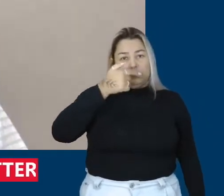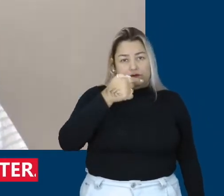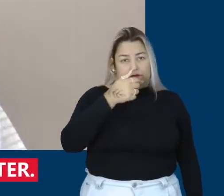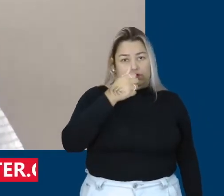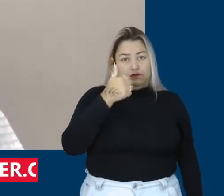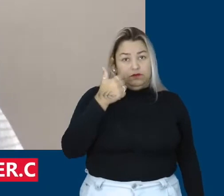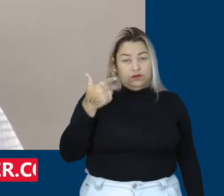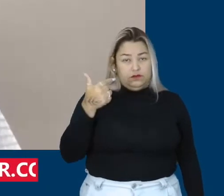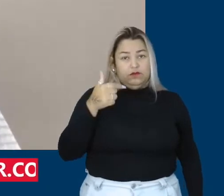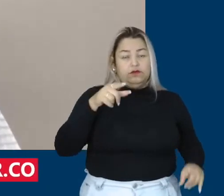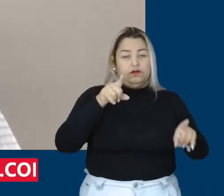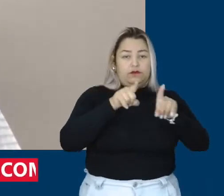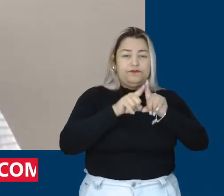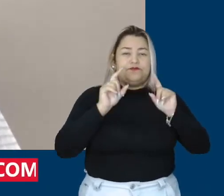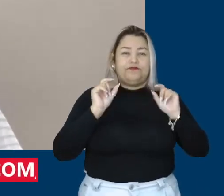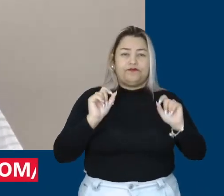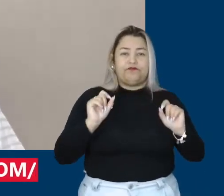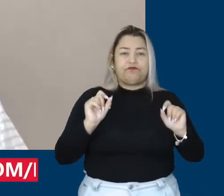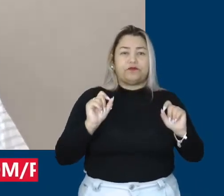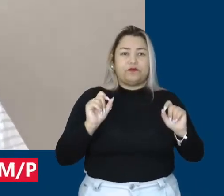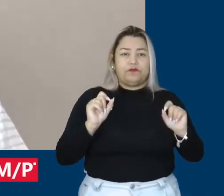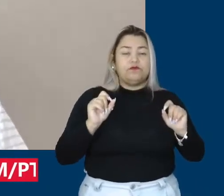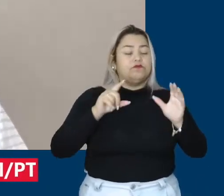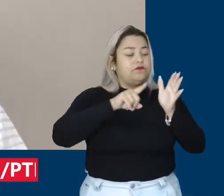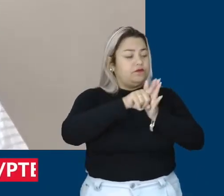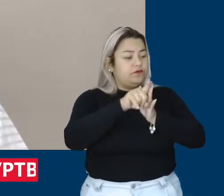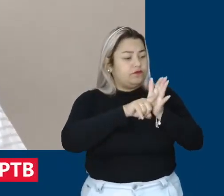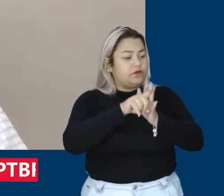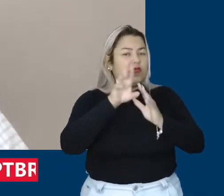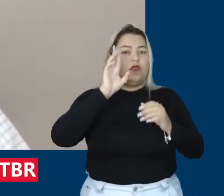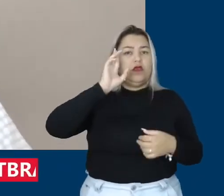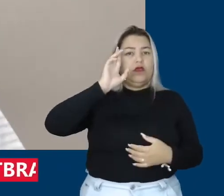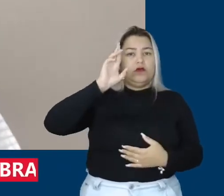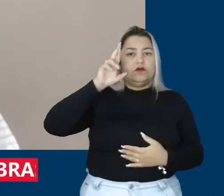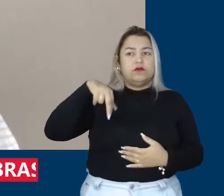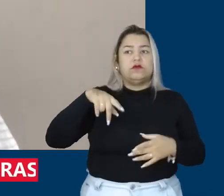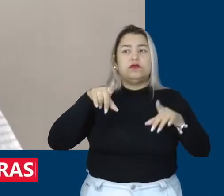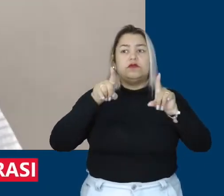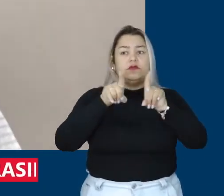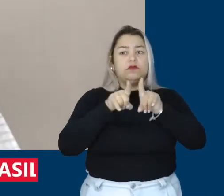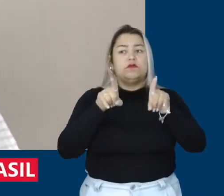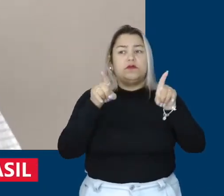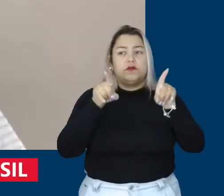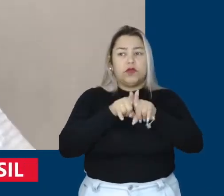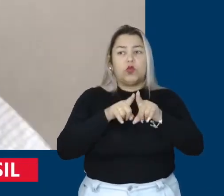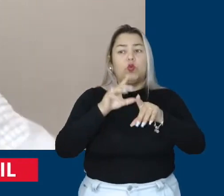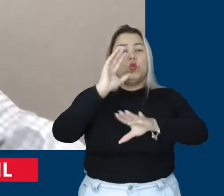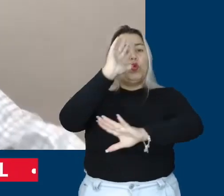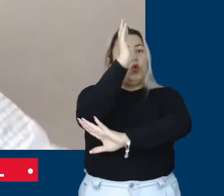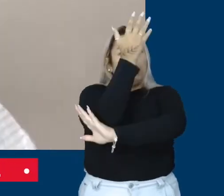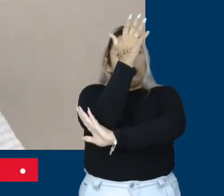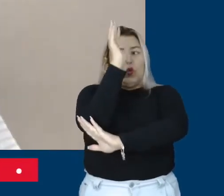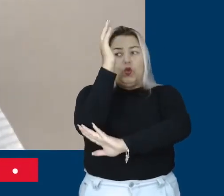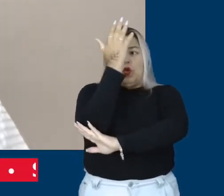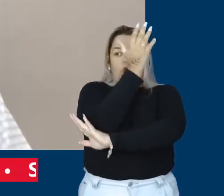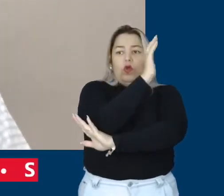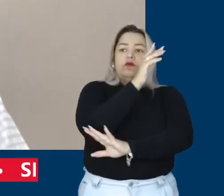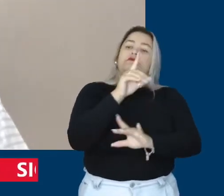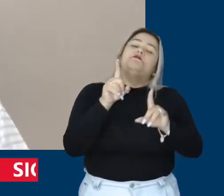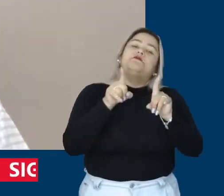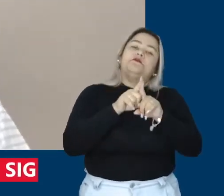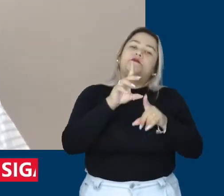1972 em Estocolmo, que analisou, refletiu sobre o impacto humano sobre o meio ambiente. E o dia começa a